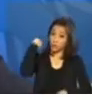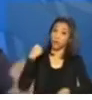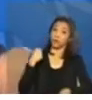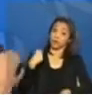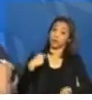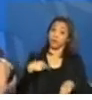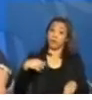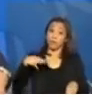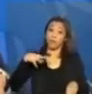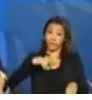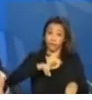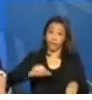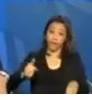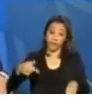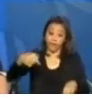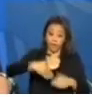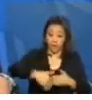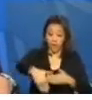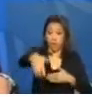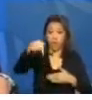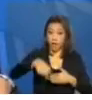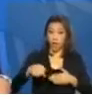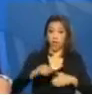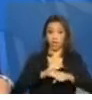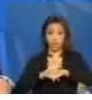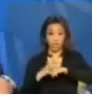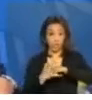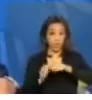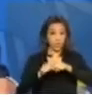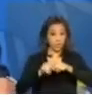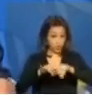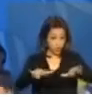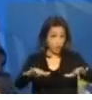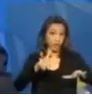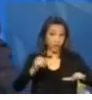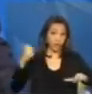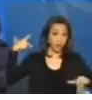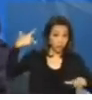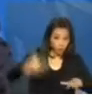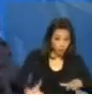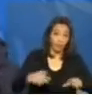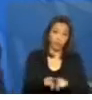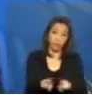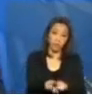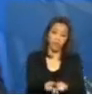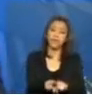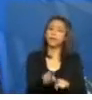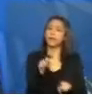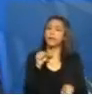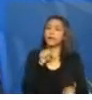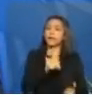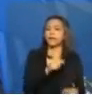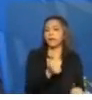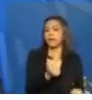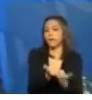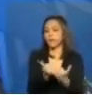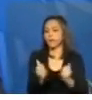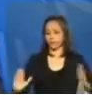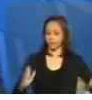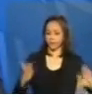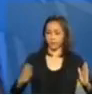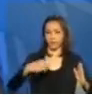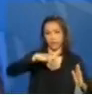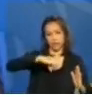repetir neste Covid-19. Portanto, teoricamente, esse apoio de 90 dias deve